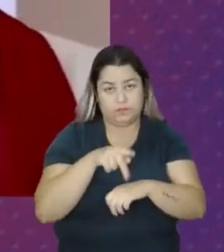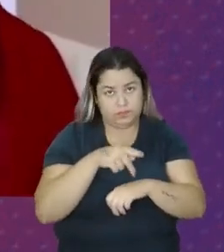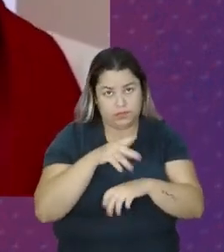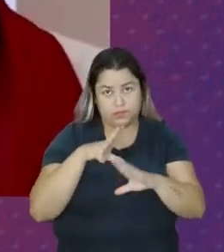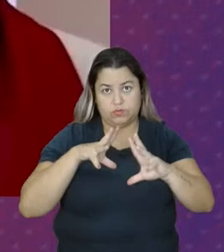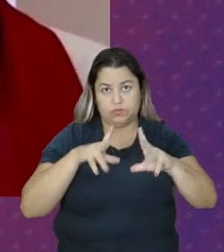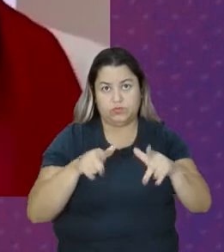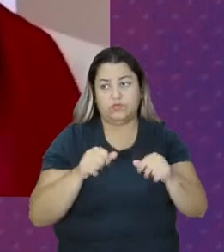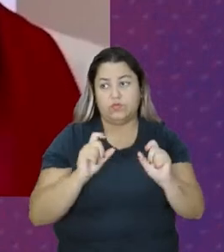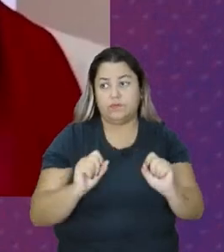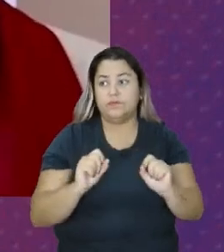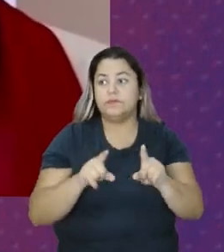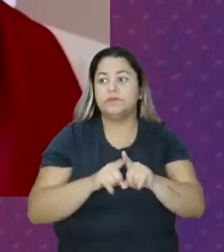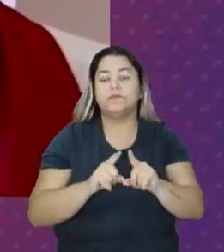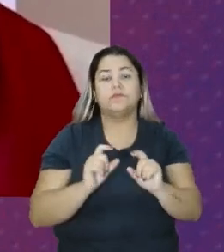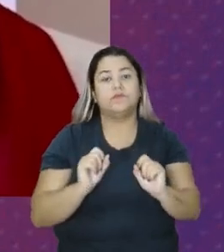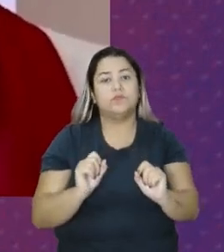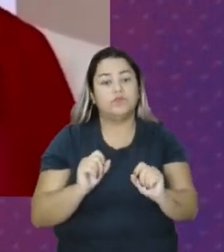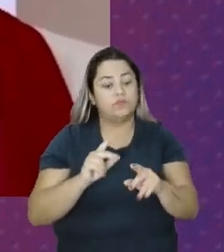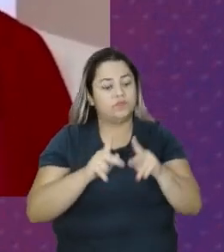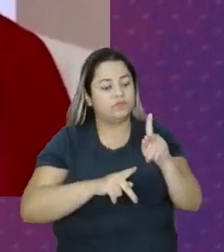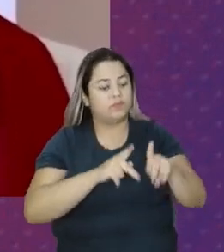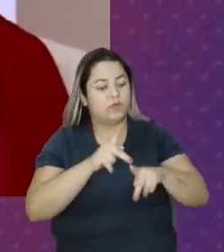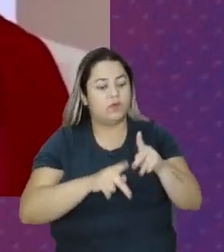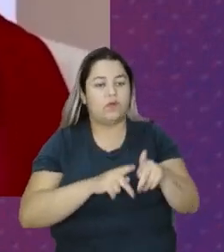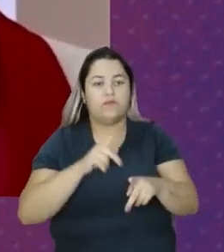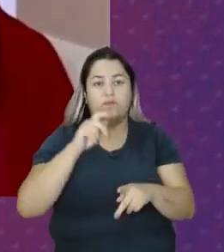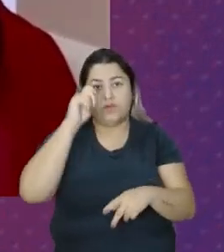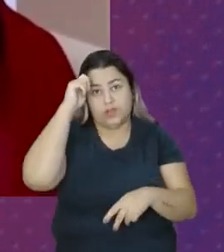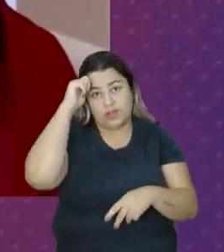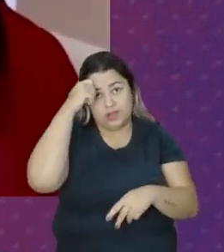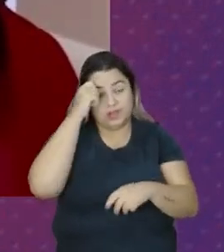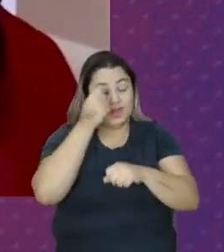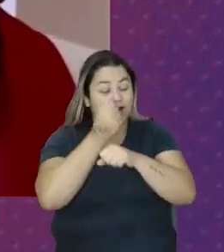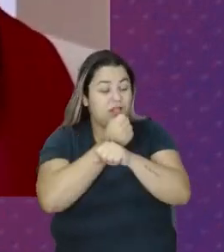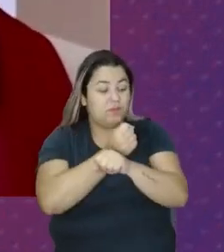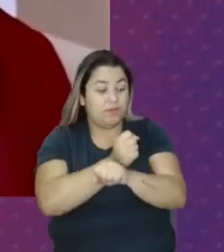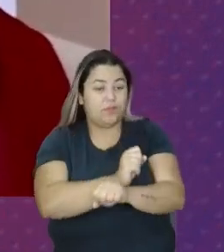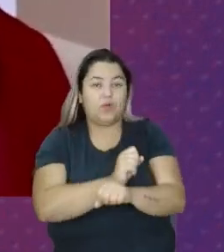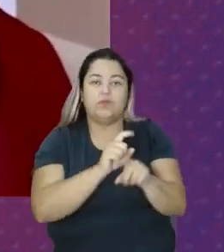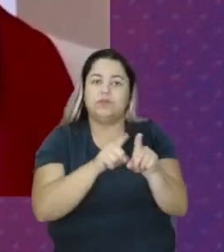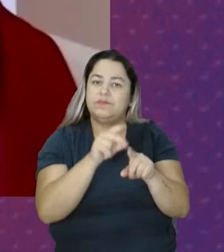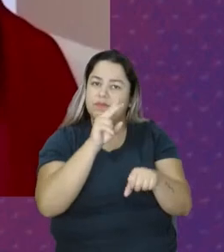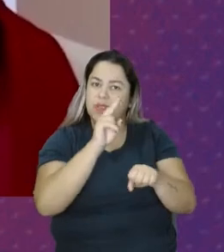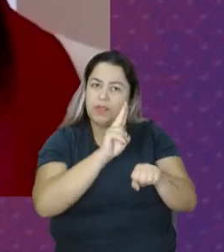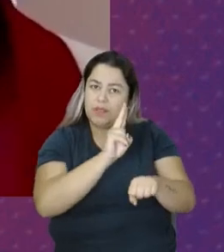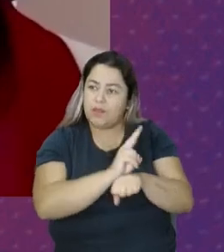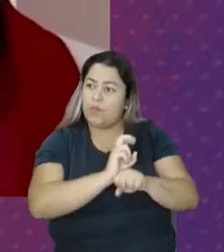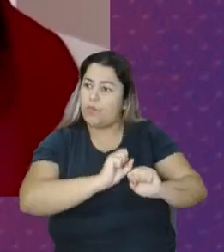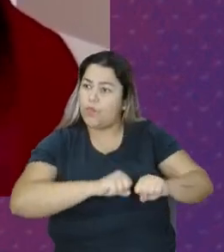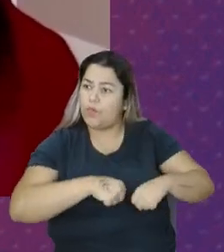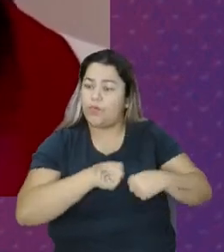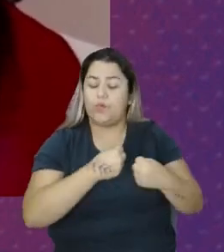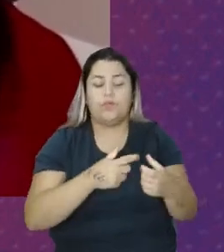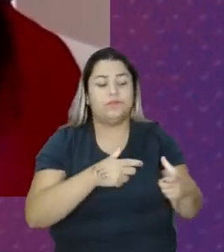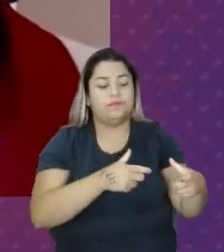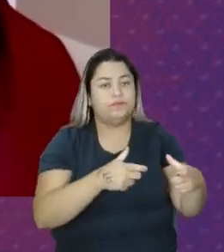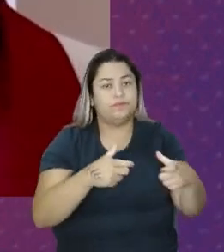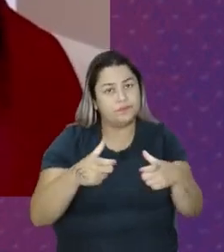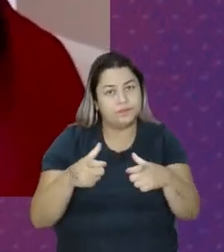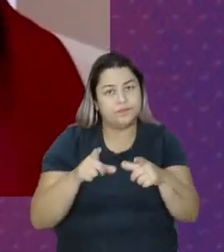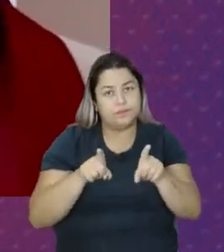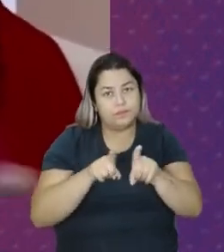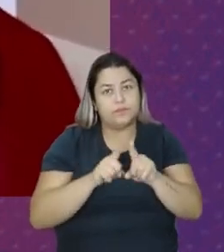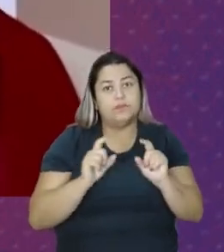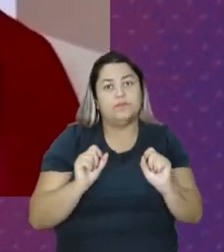diante das reivindicações dos povos quilombolas, que defendem e defendem espaços